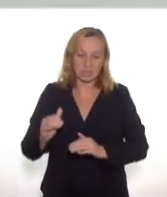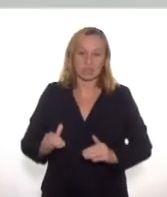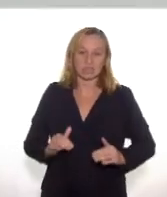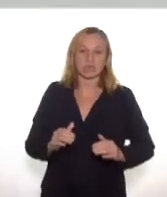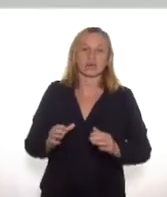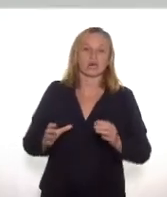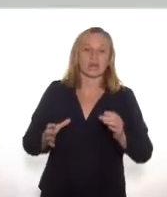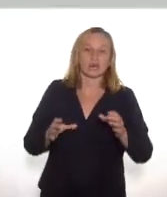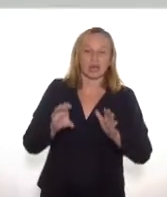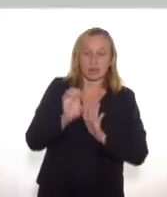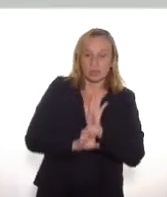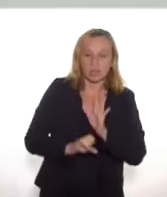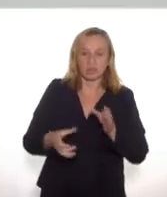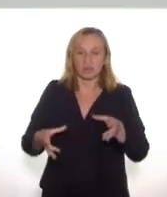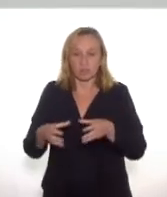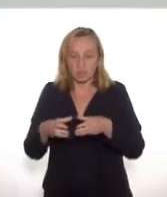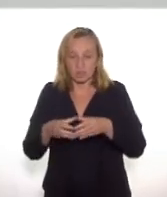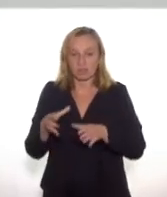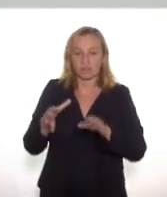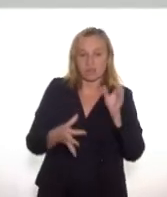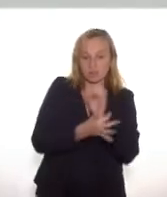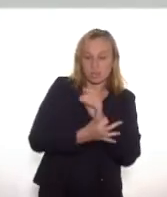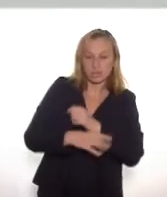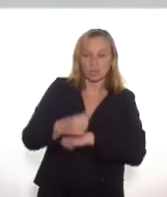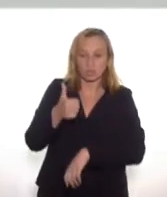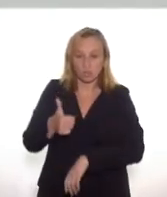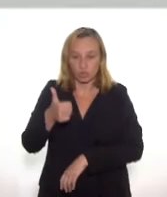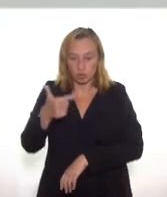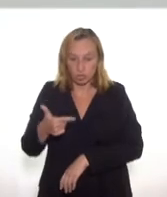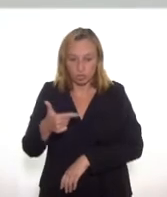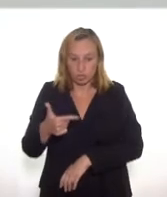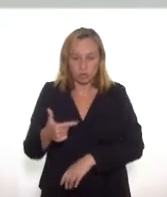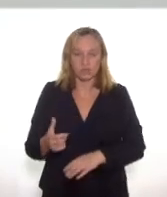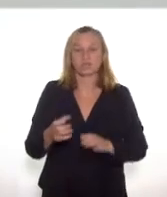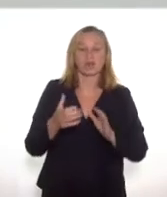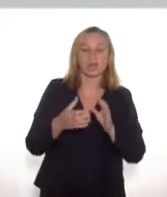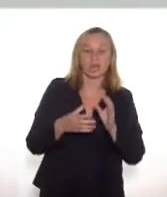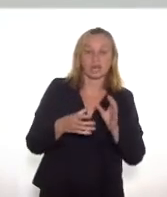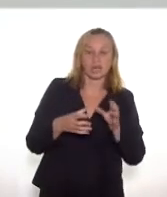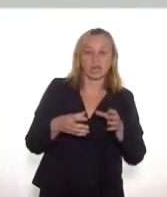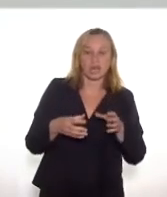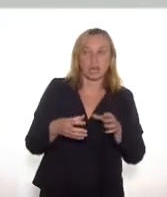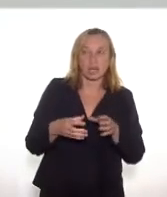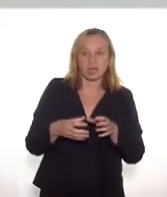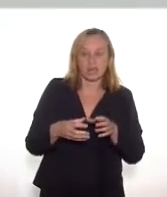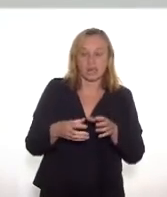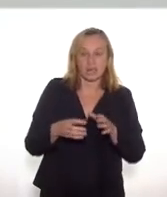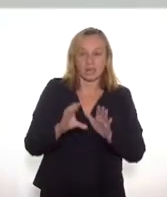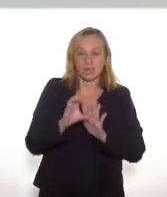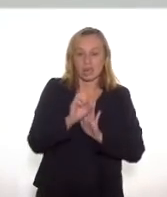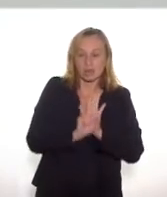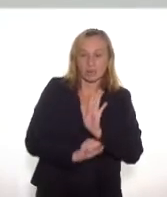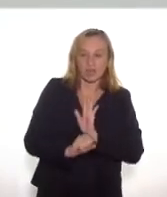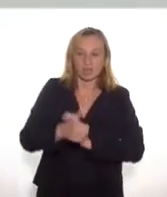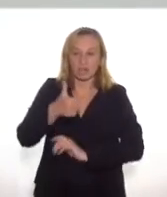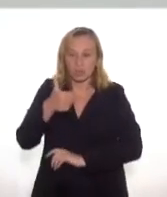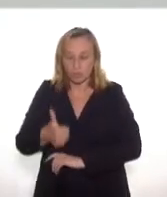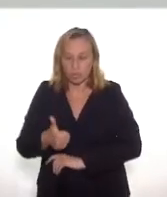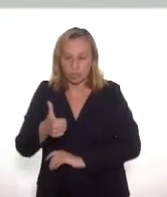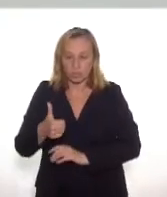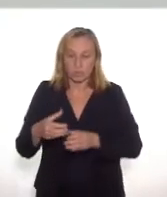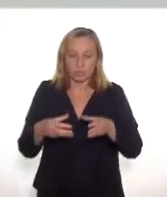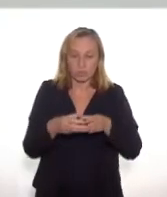de Segurança 1 e 2, emenda 1 da Comissão de Economia e emenda de plenário